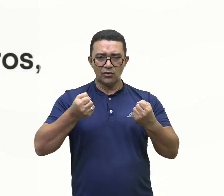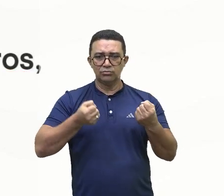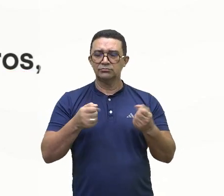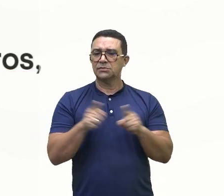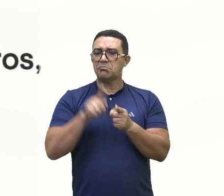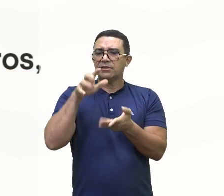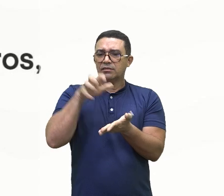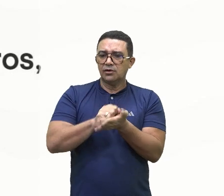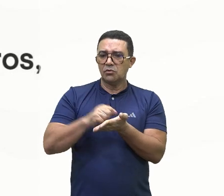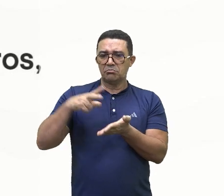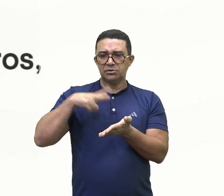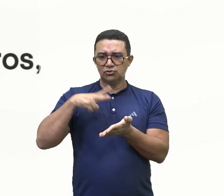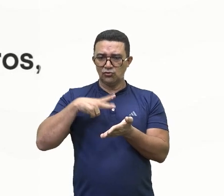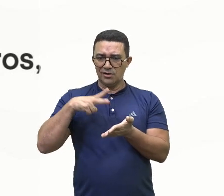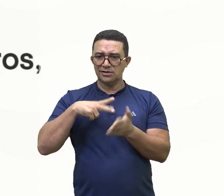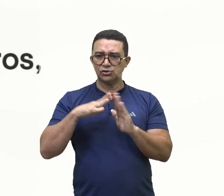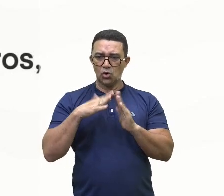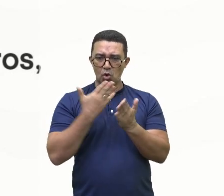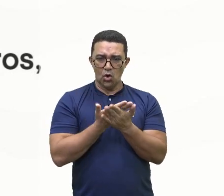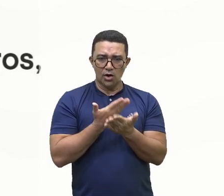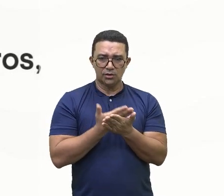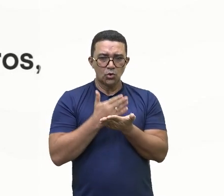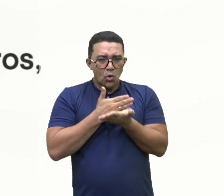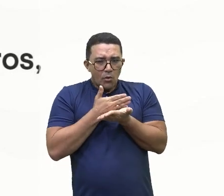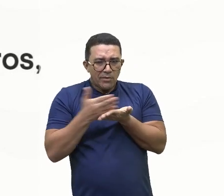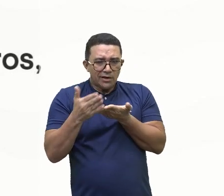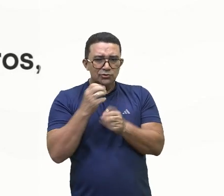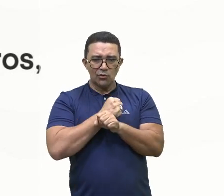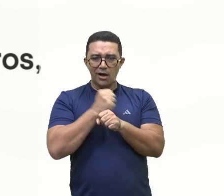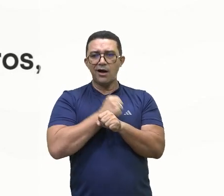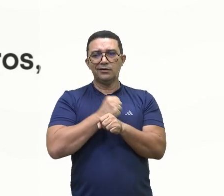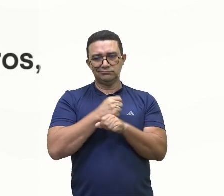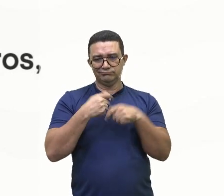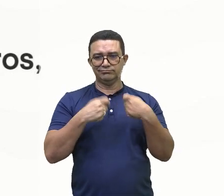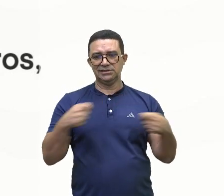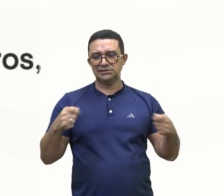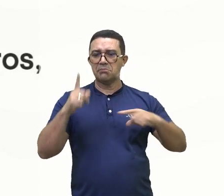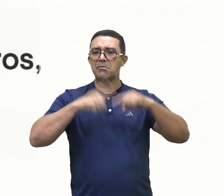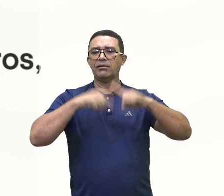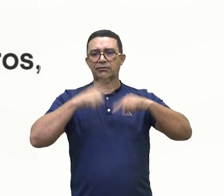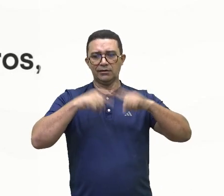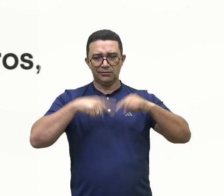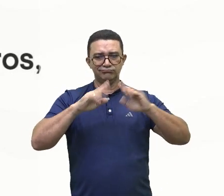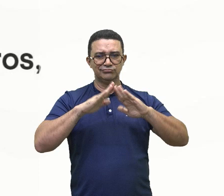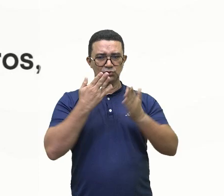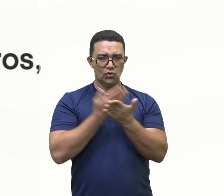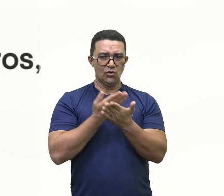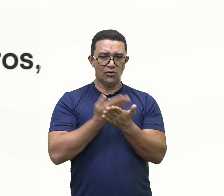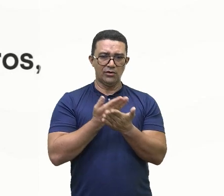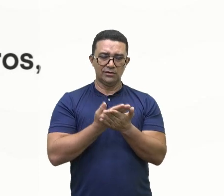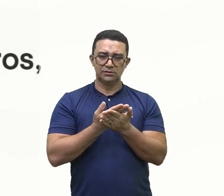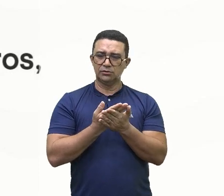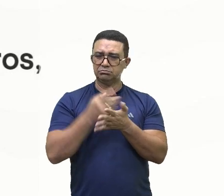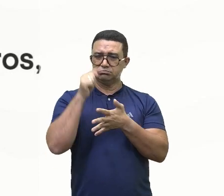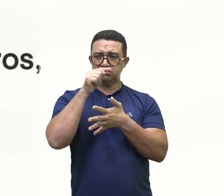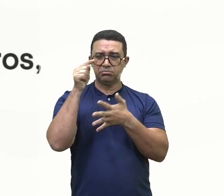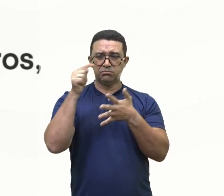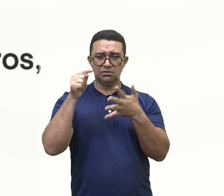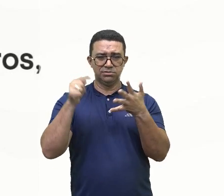matrículas escolares que são feitas lá no início do ano, material escolar também. Tudo